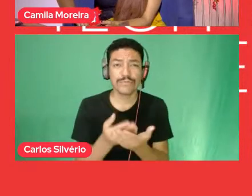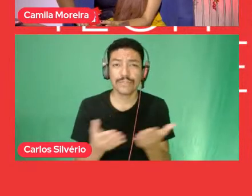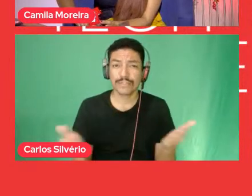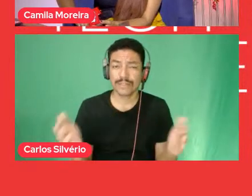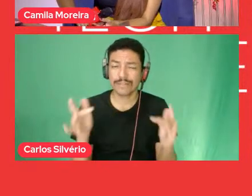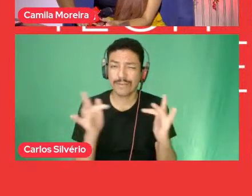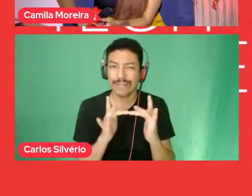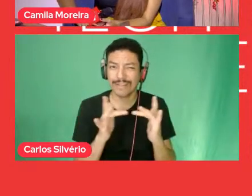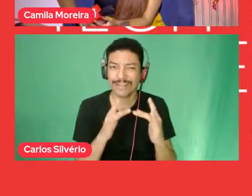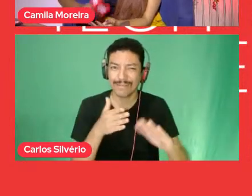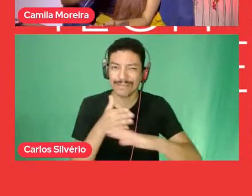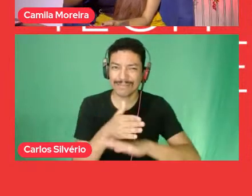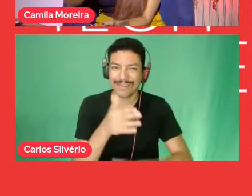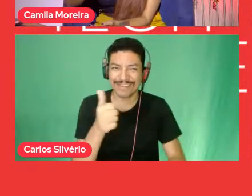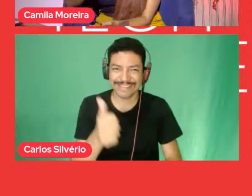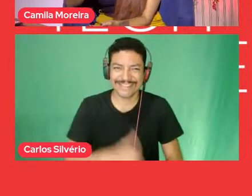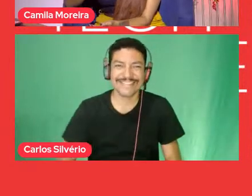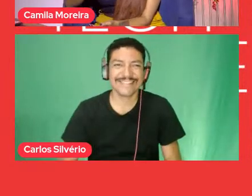bom?